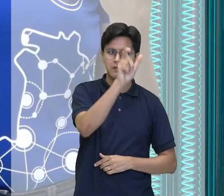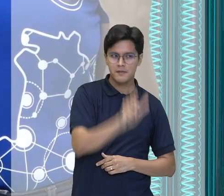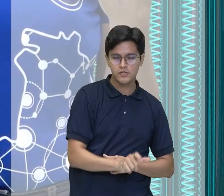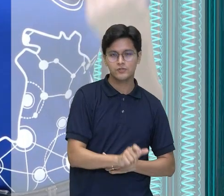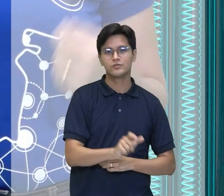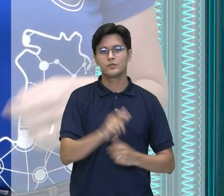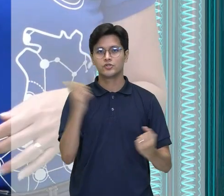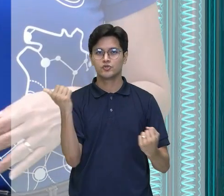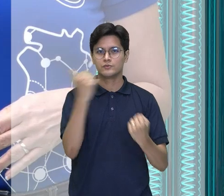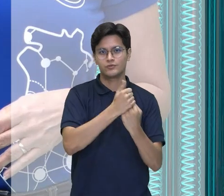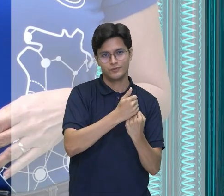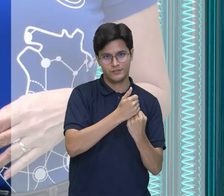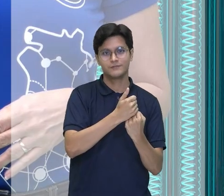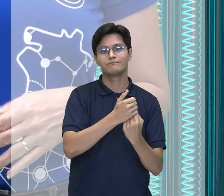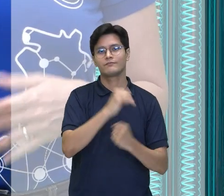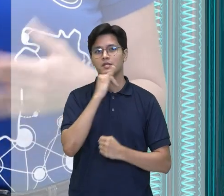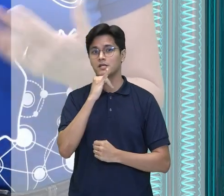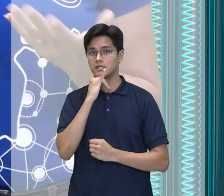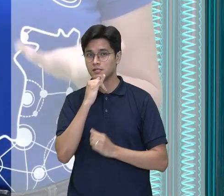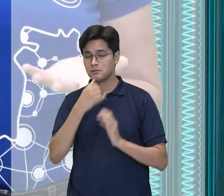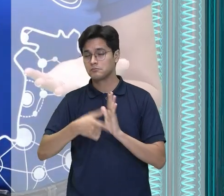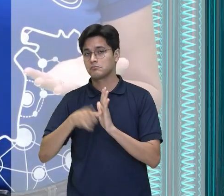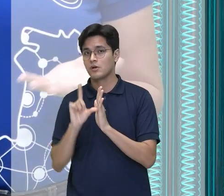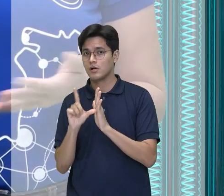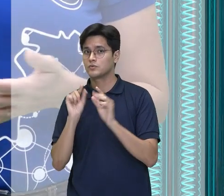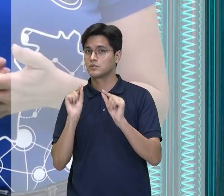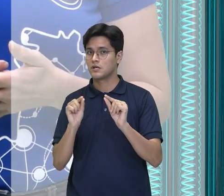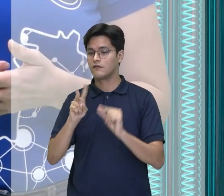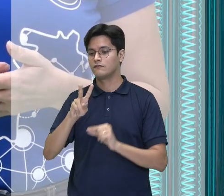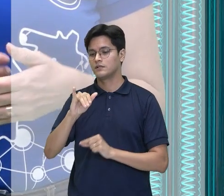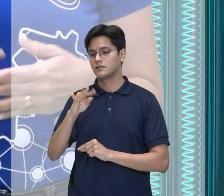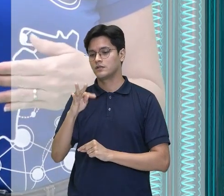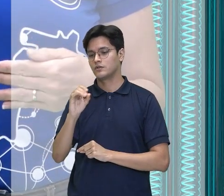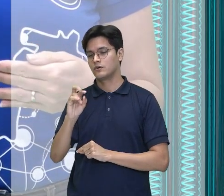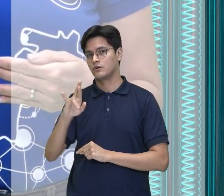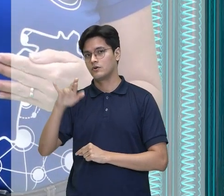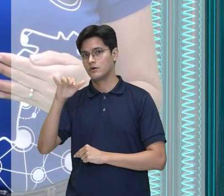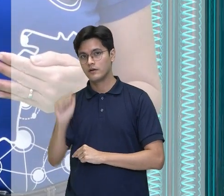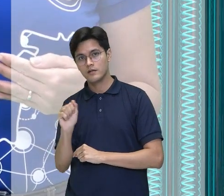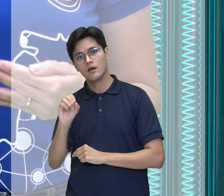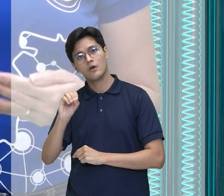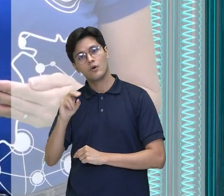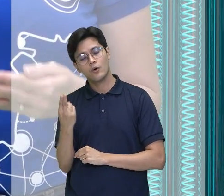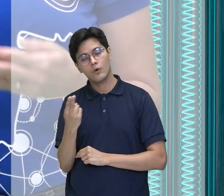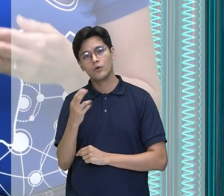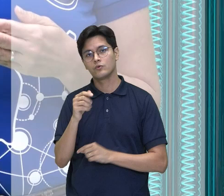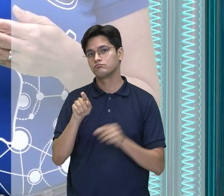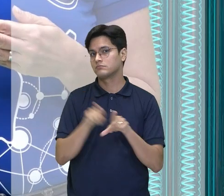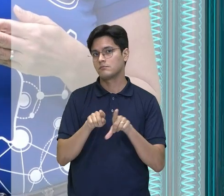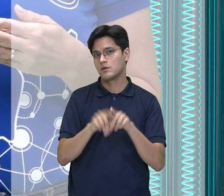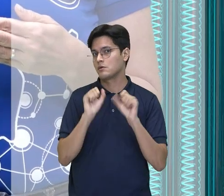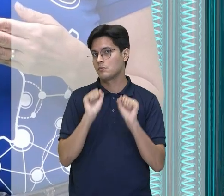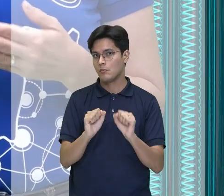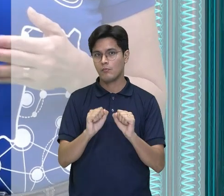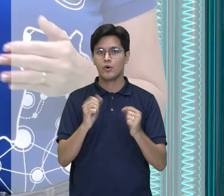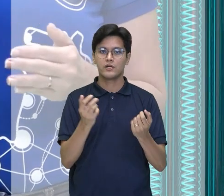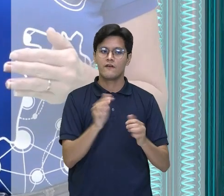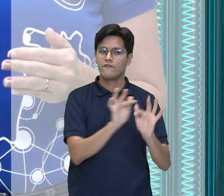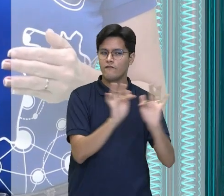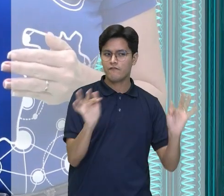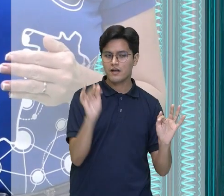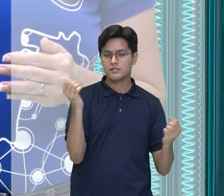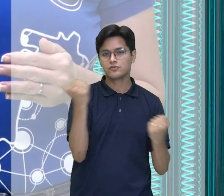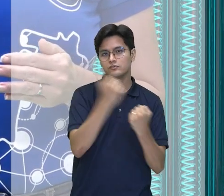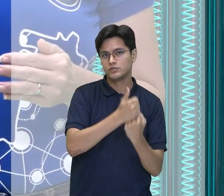da Victoria, não é? Ou de uma coisa em uma frase. Então, eles são utilizados para substituir esse nome. O